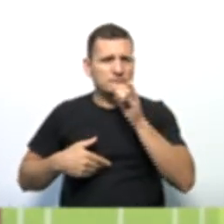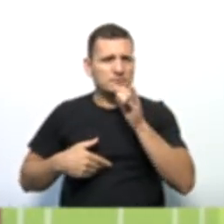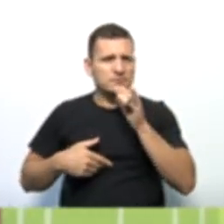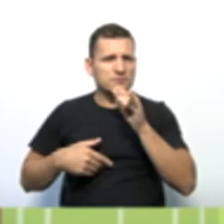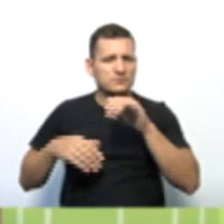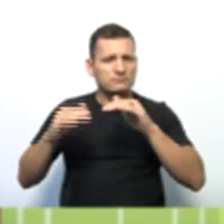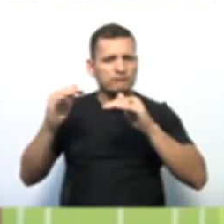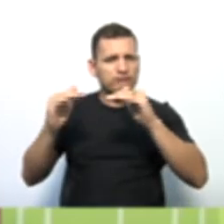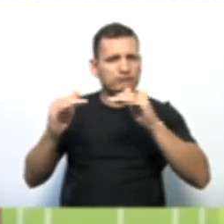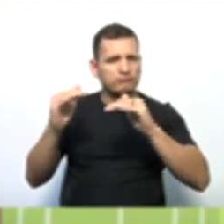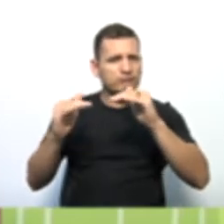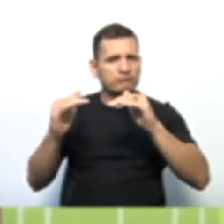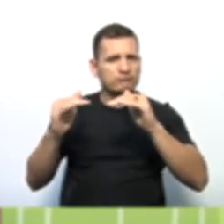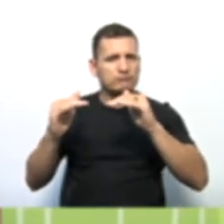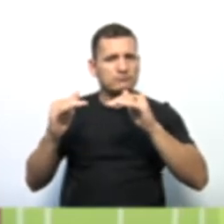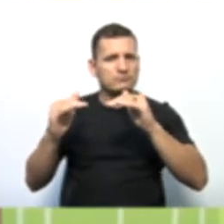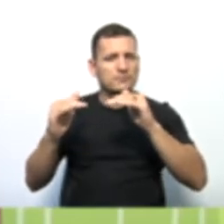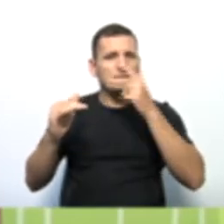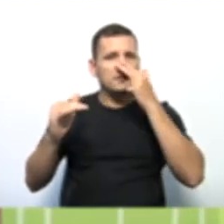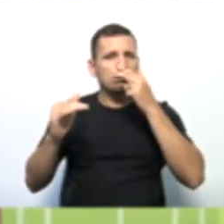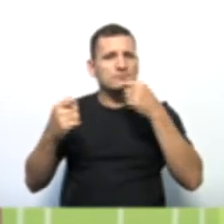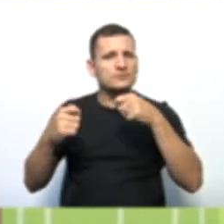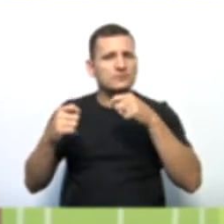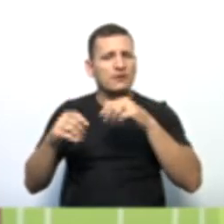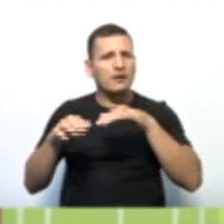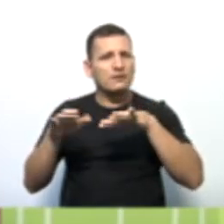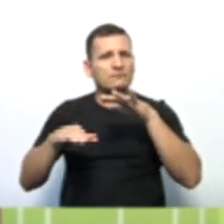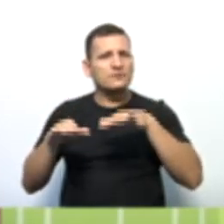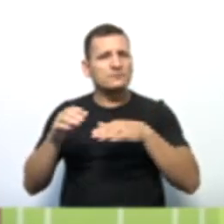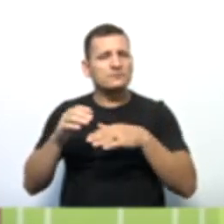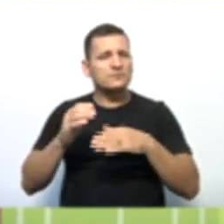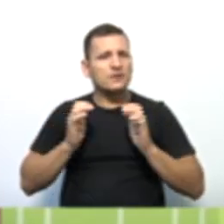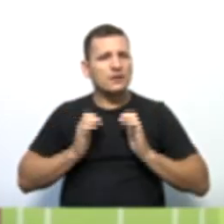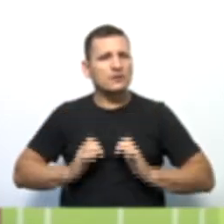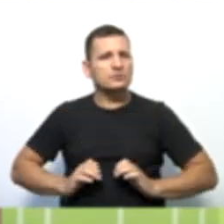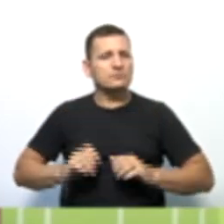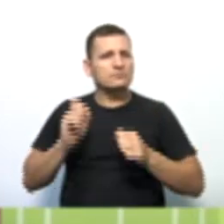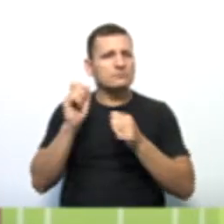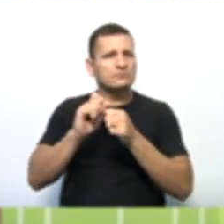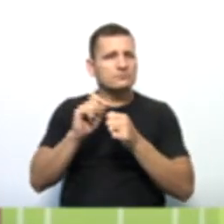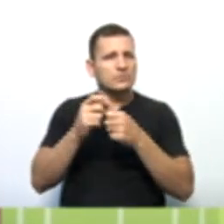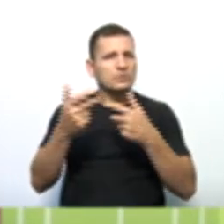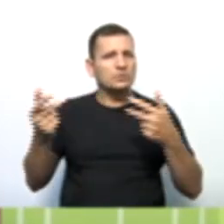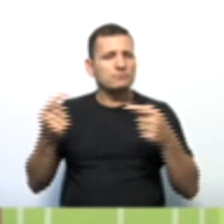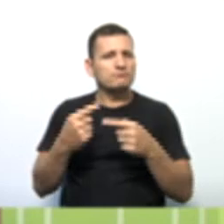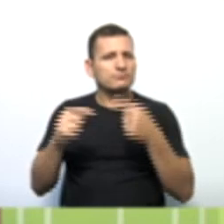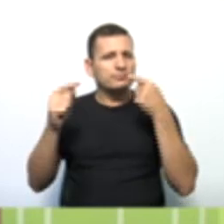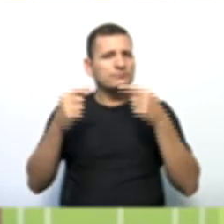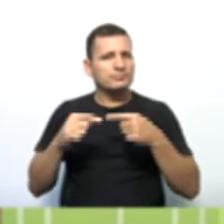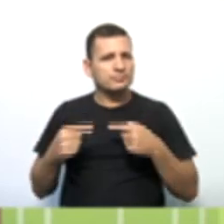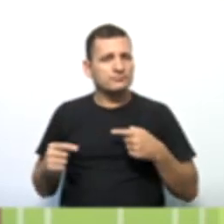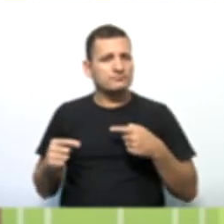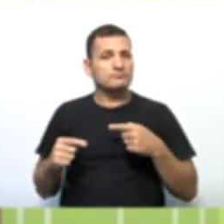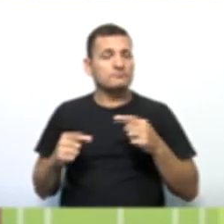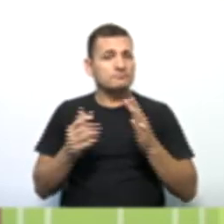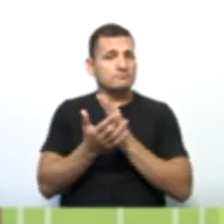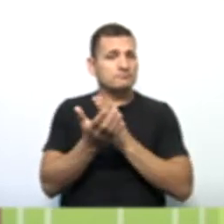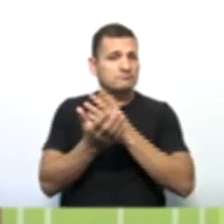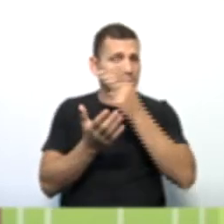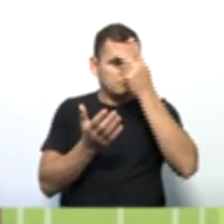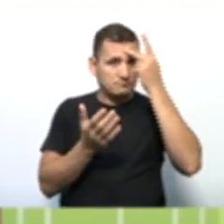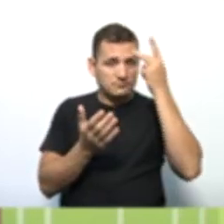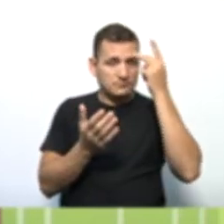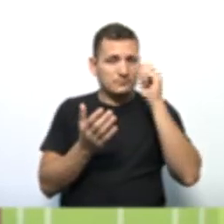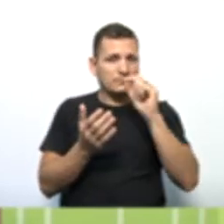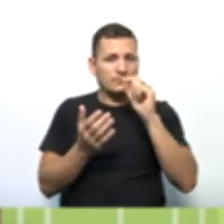precisa às vezes cometer algumas ações antiéticas. Tem gente que ainda pensa nisso. Tem gente que ainda pensa que um Estado, para fazer política, às